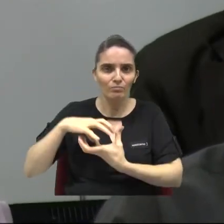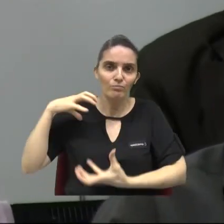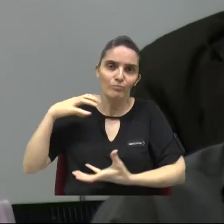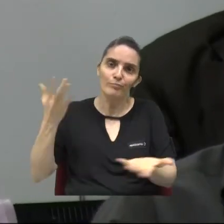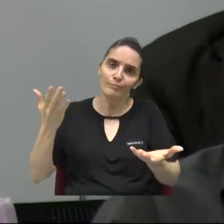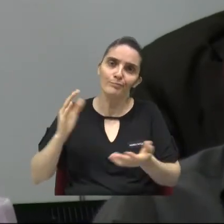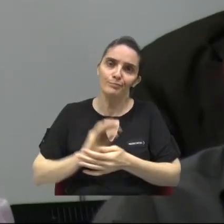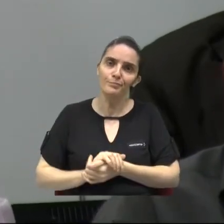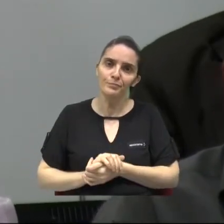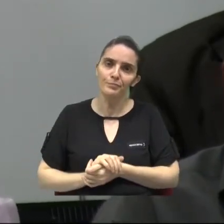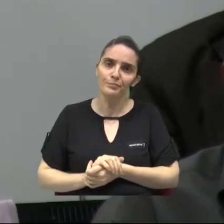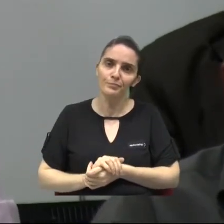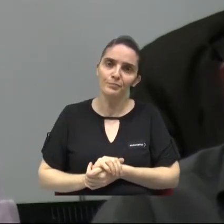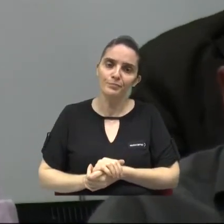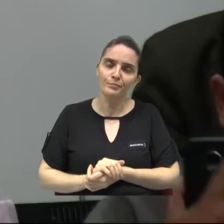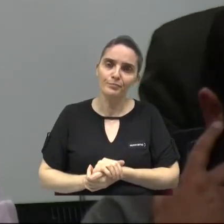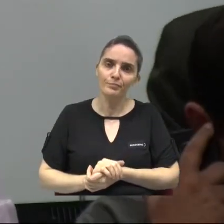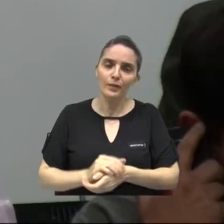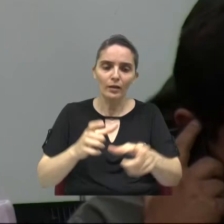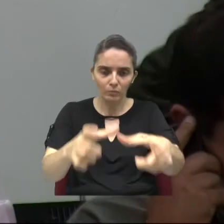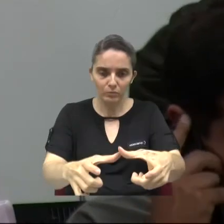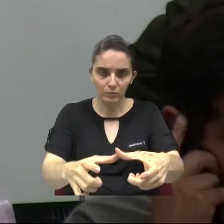Vamos montar lá uma coisa para criança.